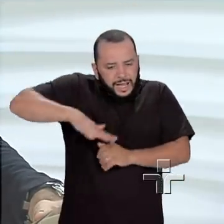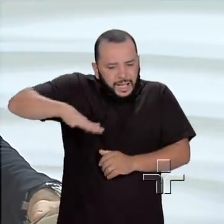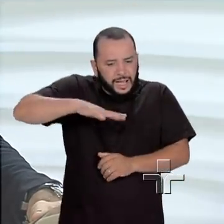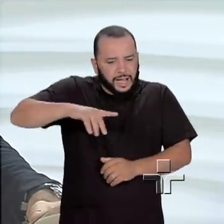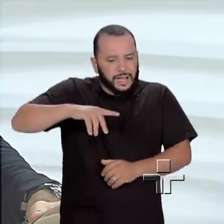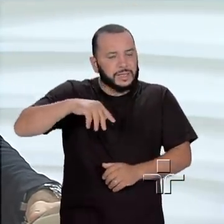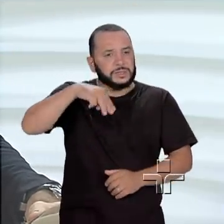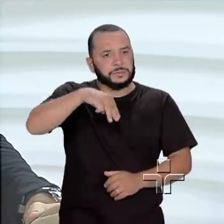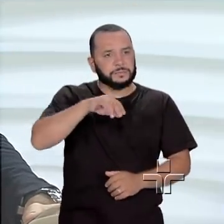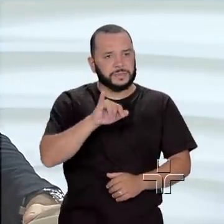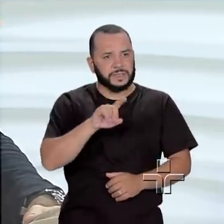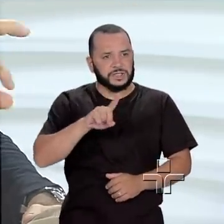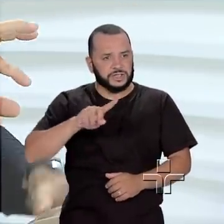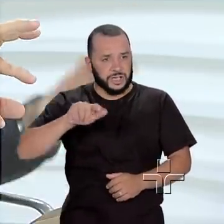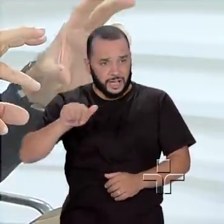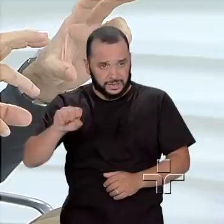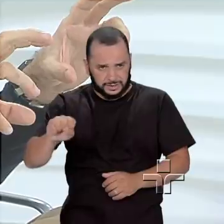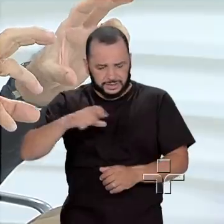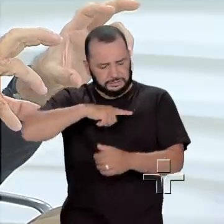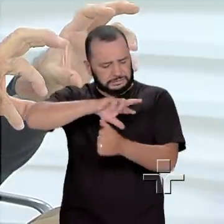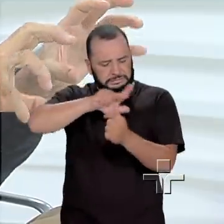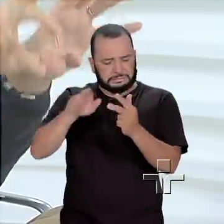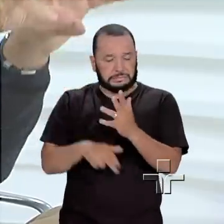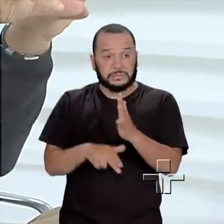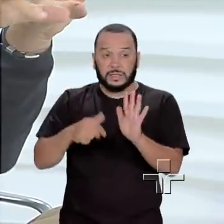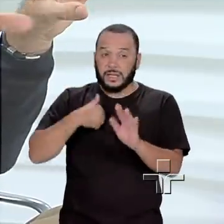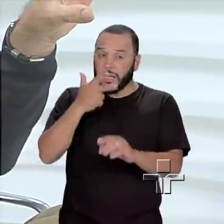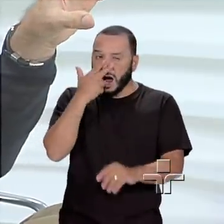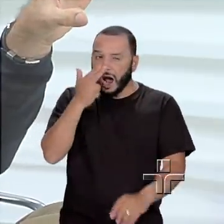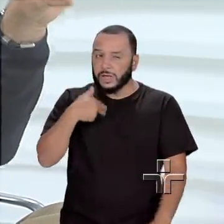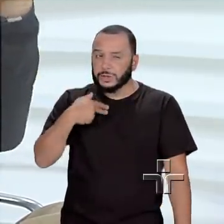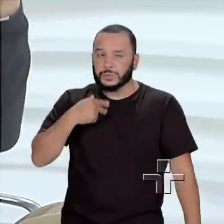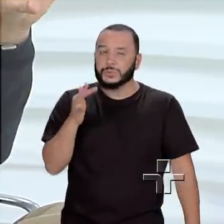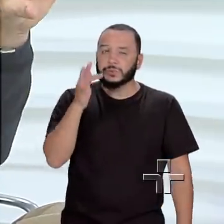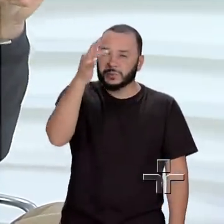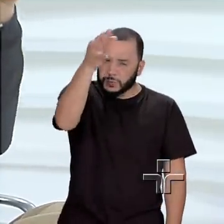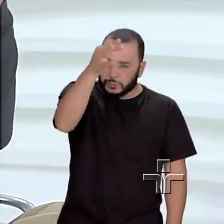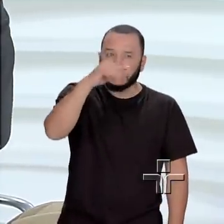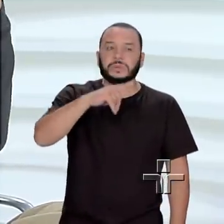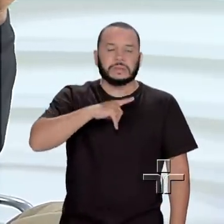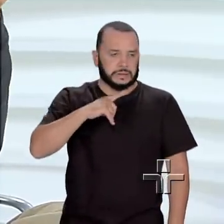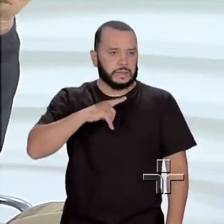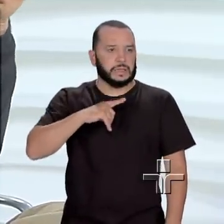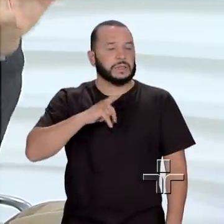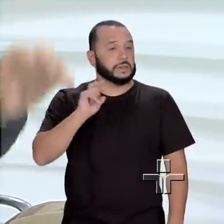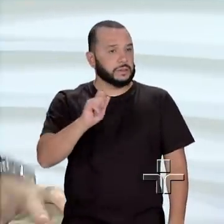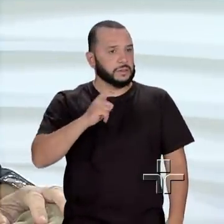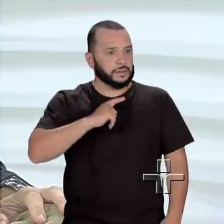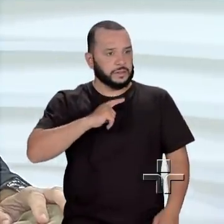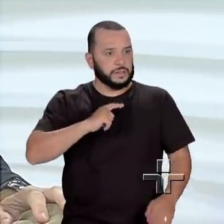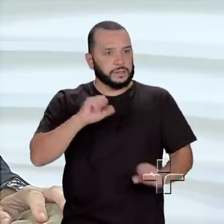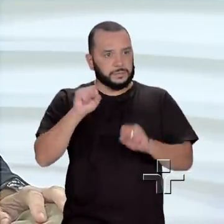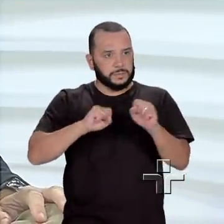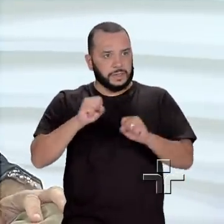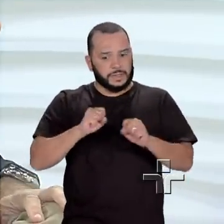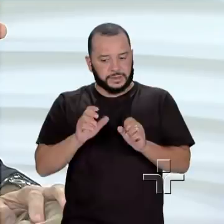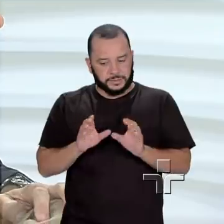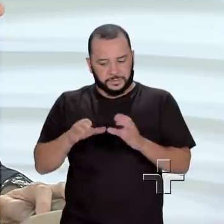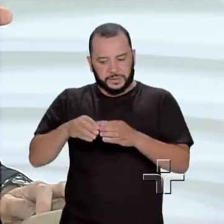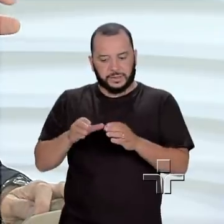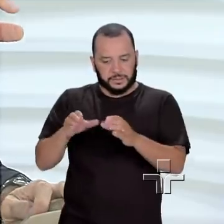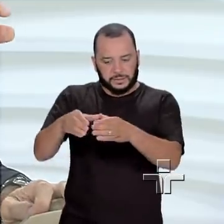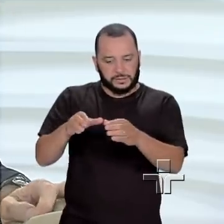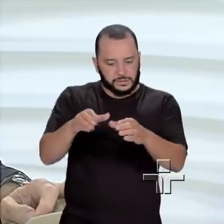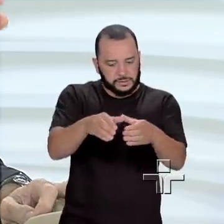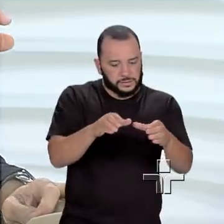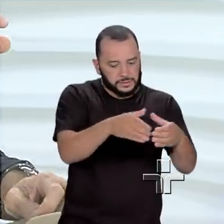que no futuro pode ser que a gente encontre espaço para uma miríade de redes de pequeno porte. Quando eu estou dizendo pequeno porte, eu